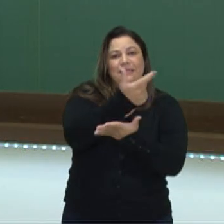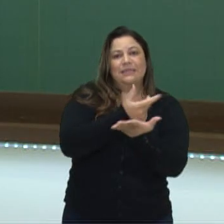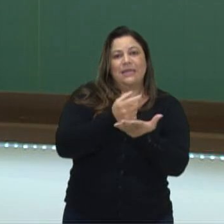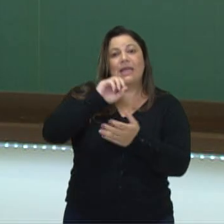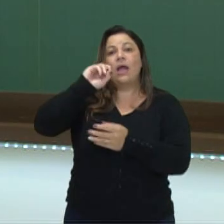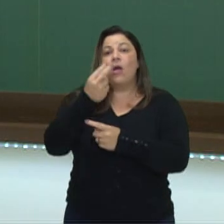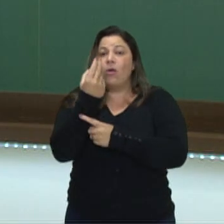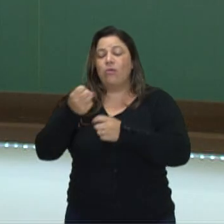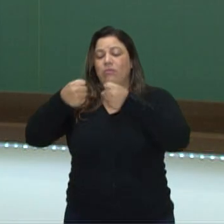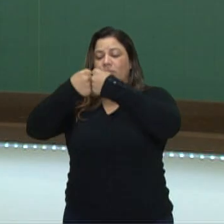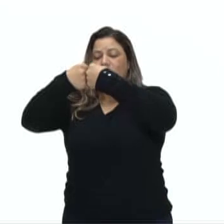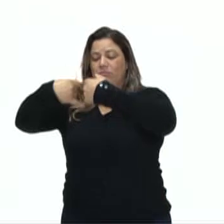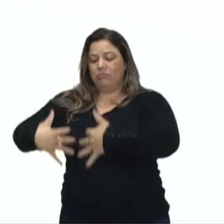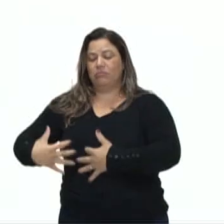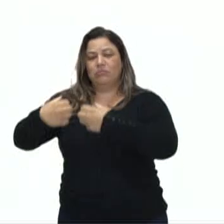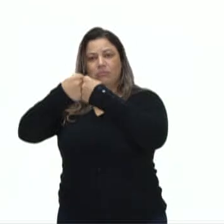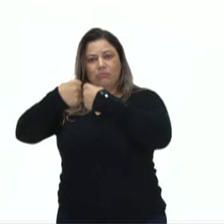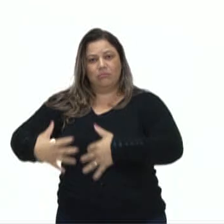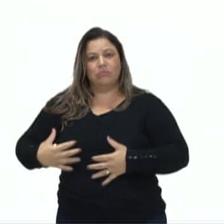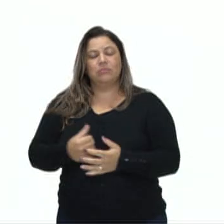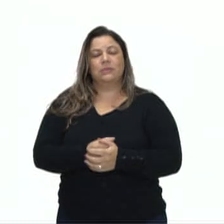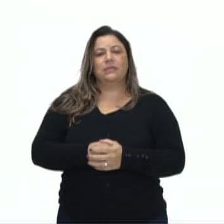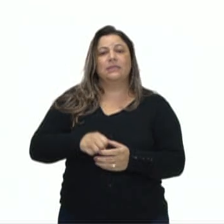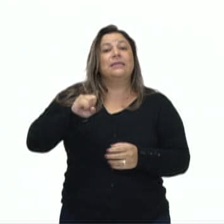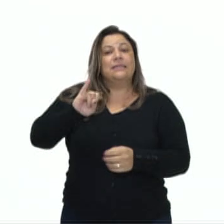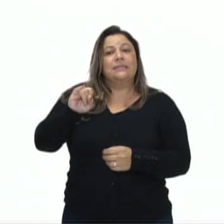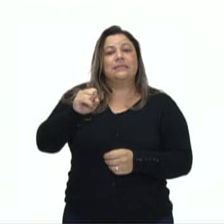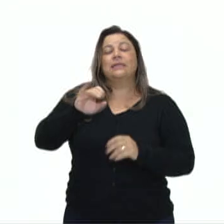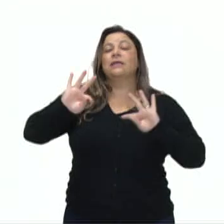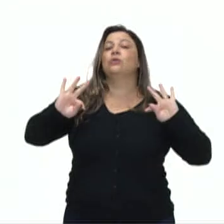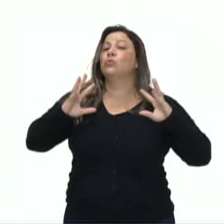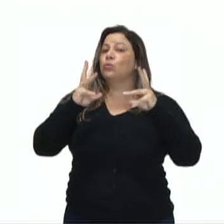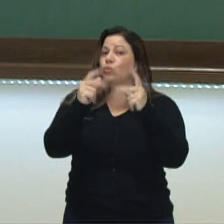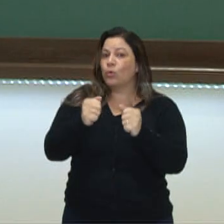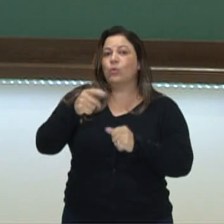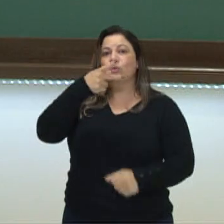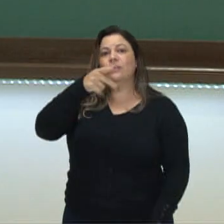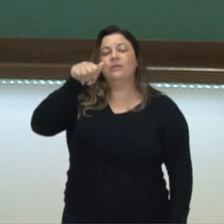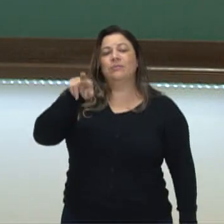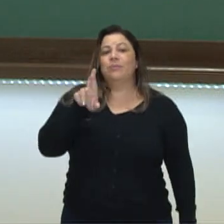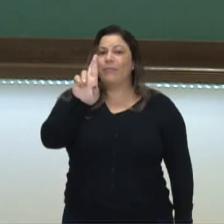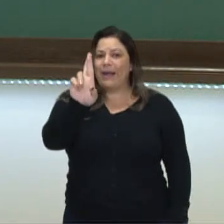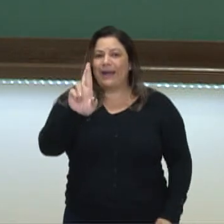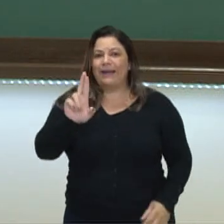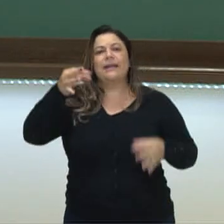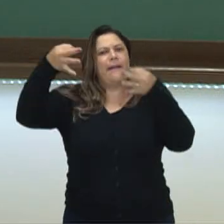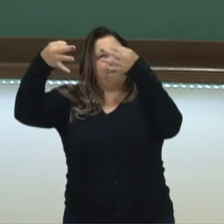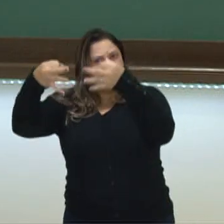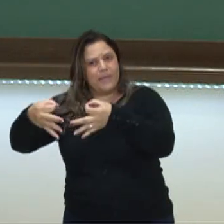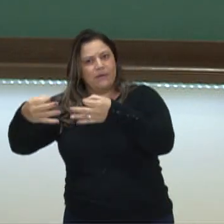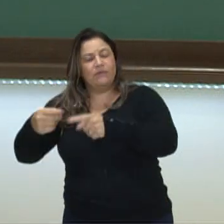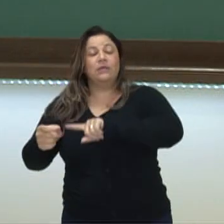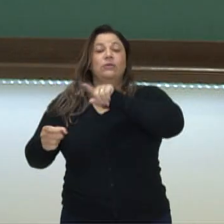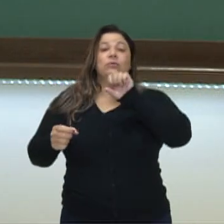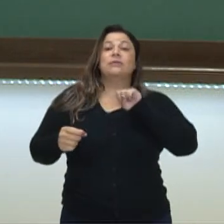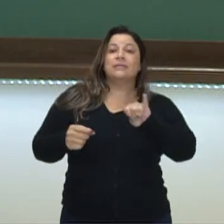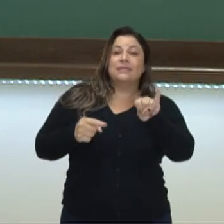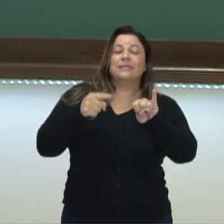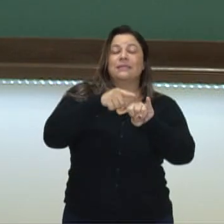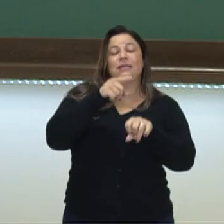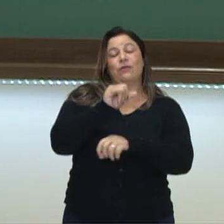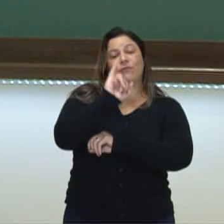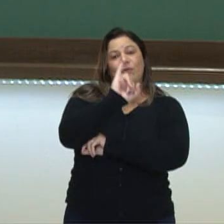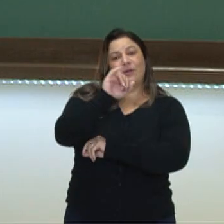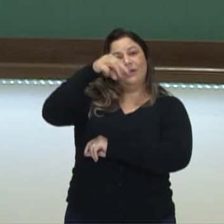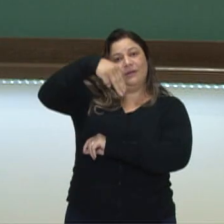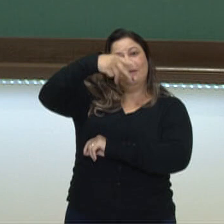Se todos os fatores tiverem expoente par, o número será quadrado perfeito. E se um dos expoentes for ímpar, o número não vai ser quadrado